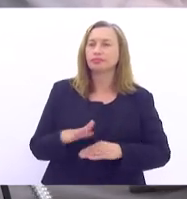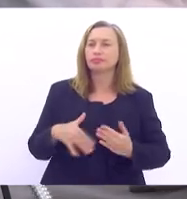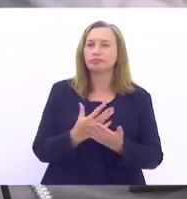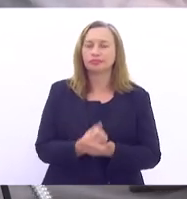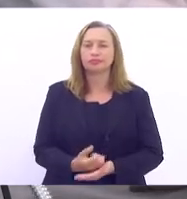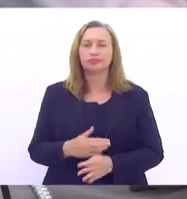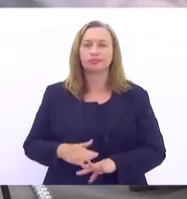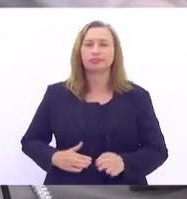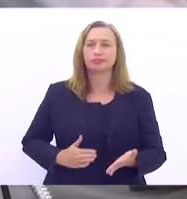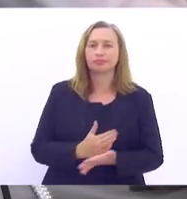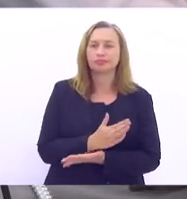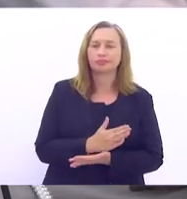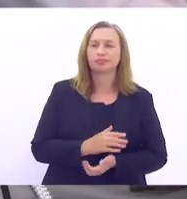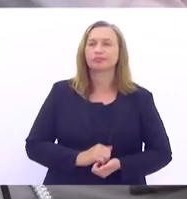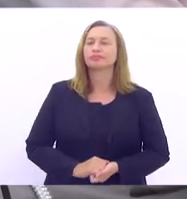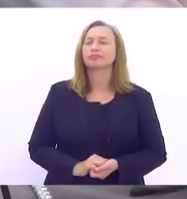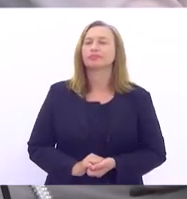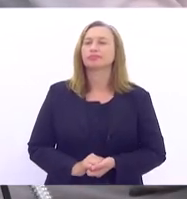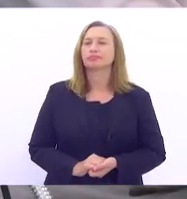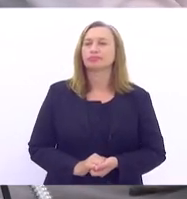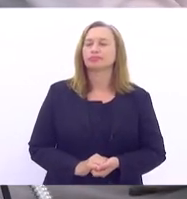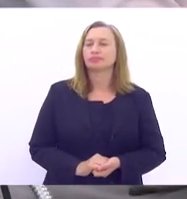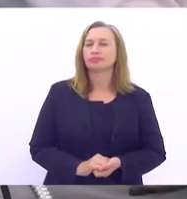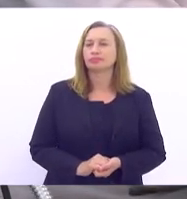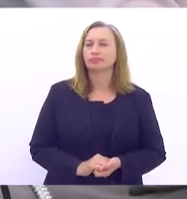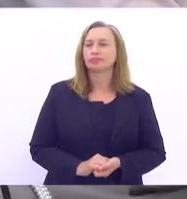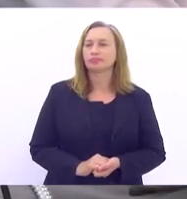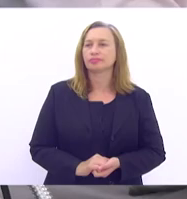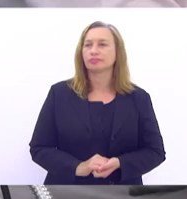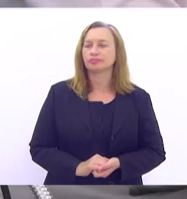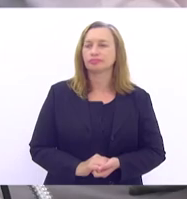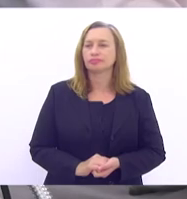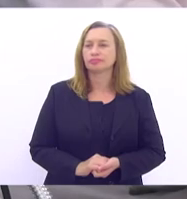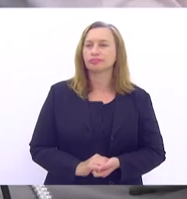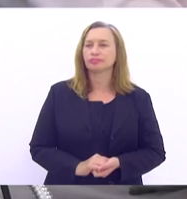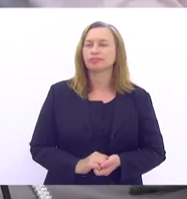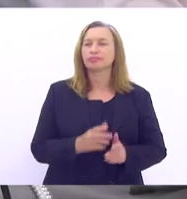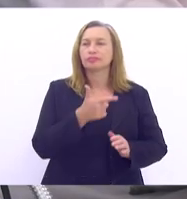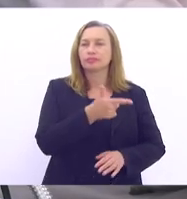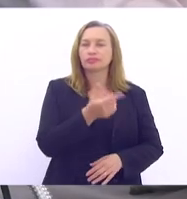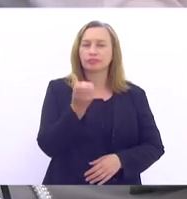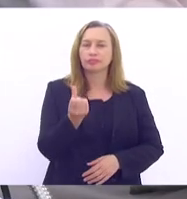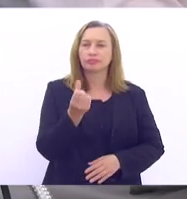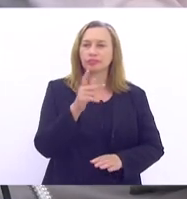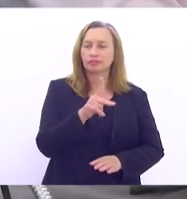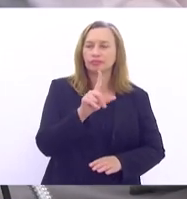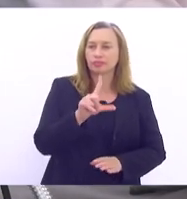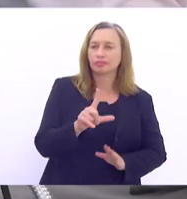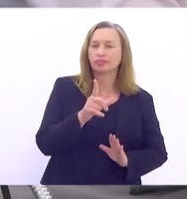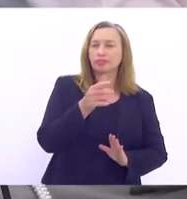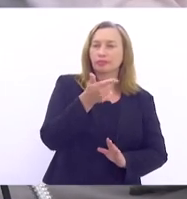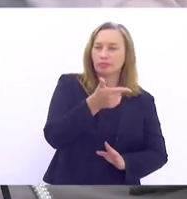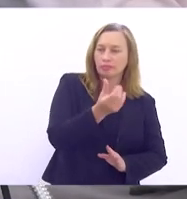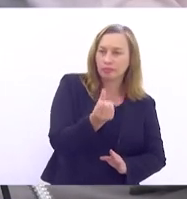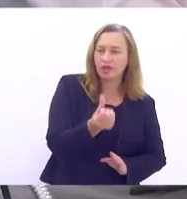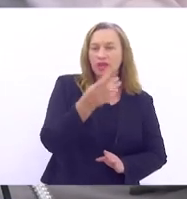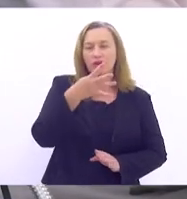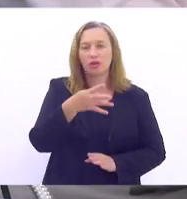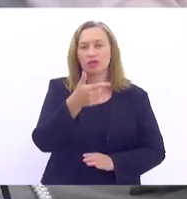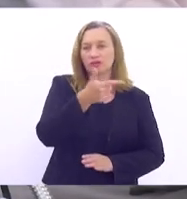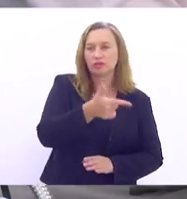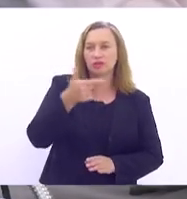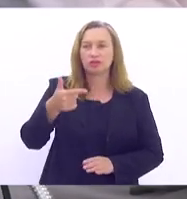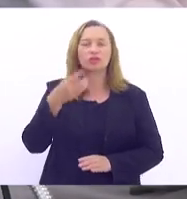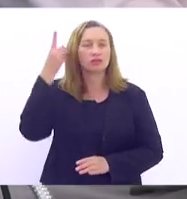senhores que aprovam, permaneçam como estão. Aprovado. Item 26 da pauta, o PL 6428 de 22, de autoria da